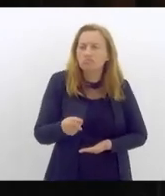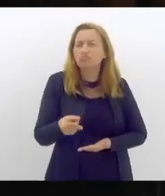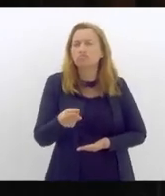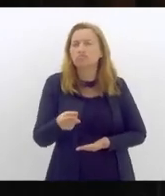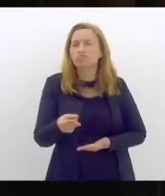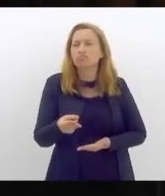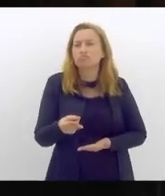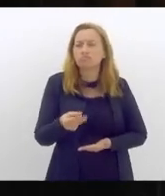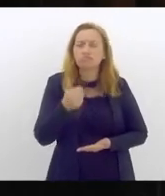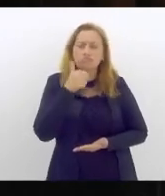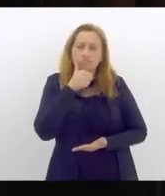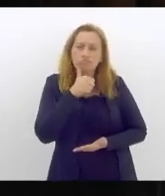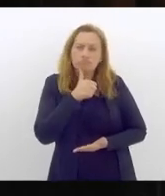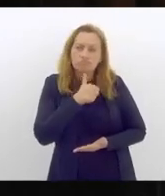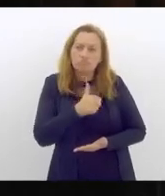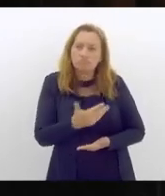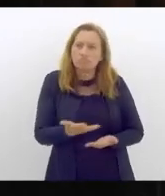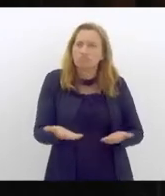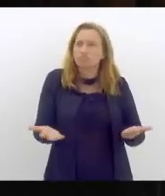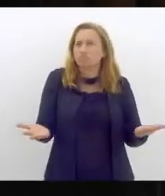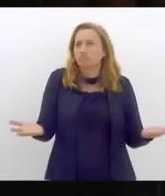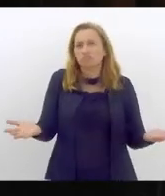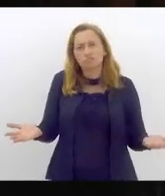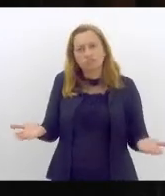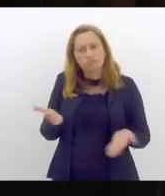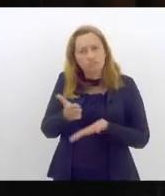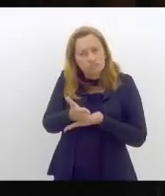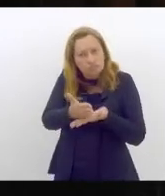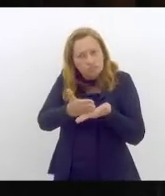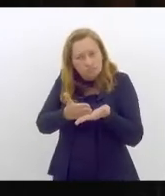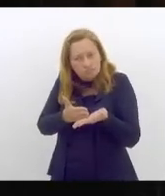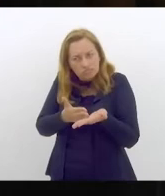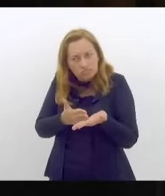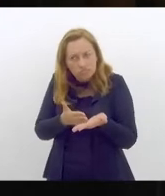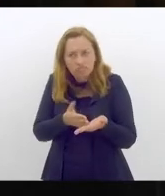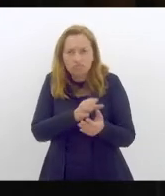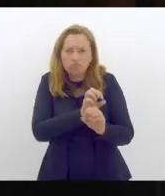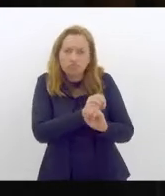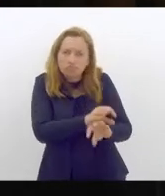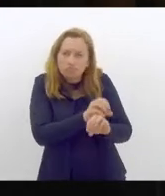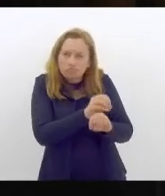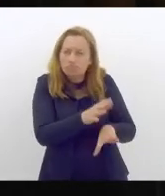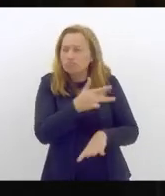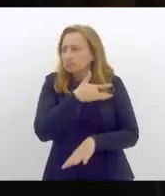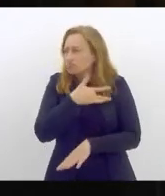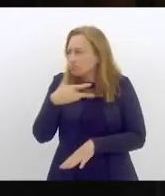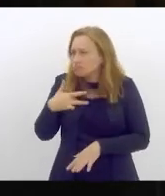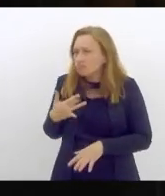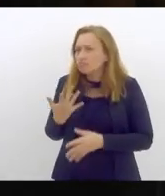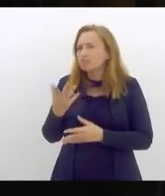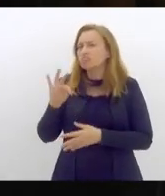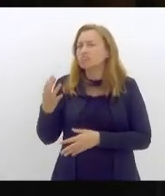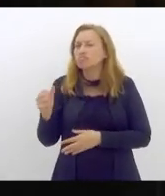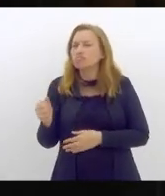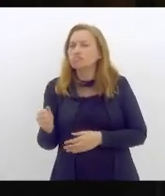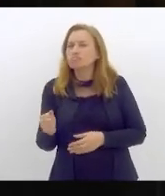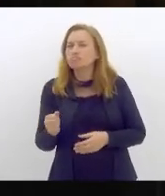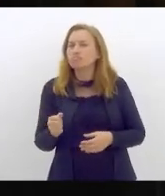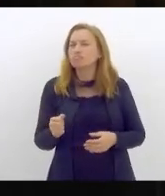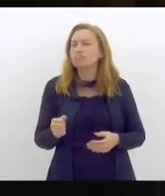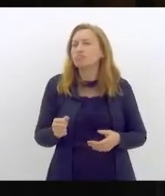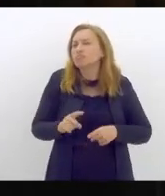as mulheres e aí é dividido desde a educação saúde campanhas permanentes